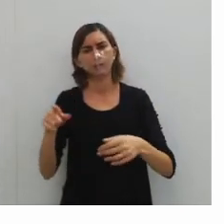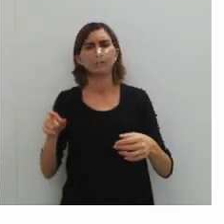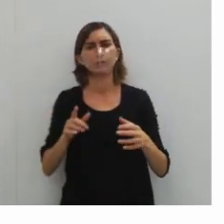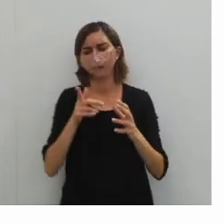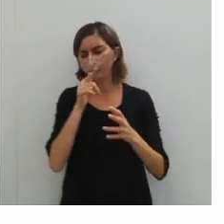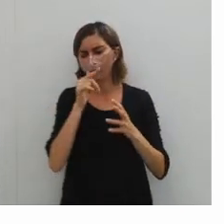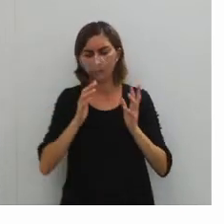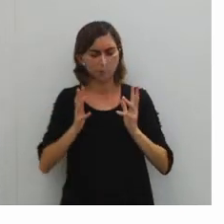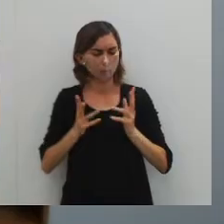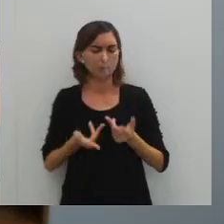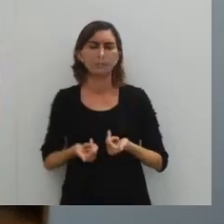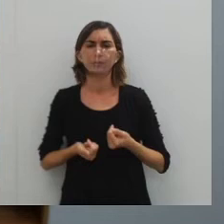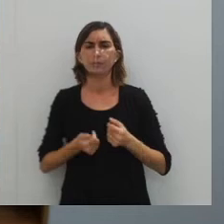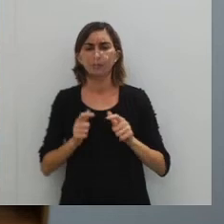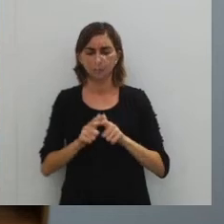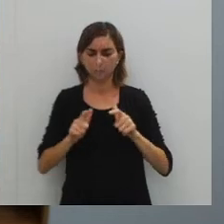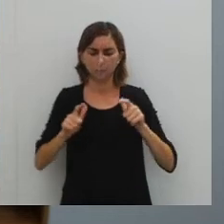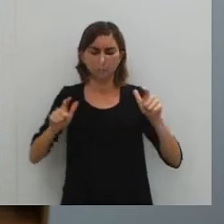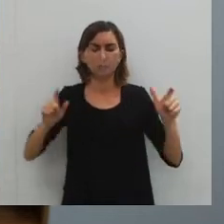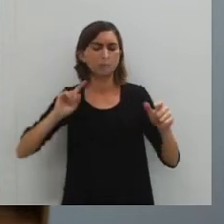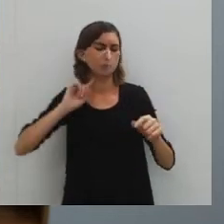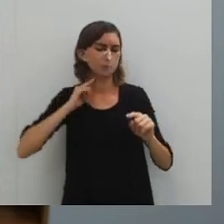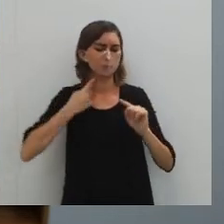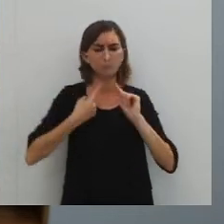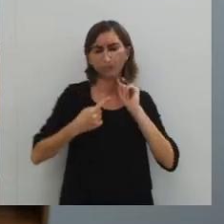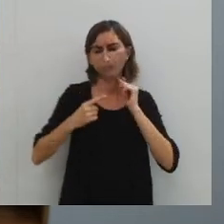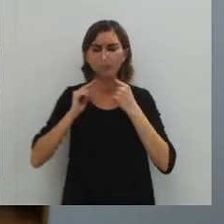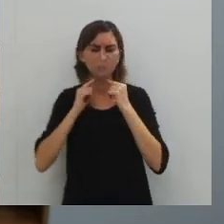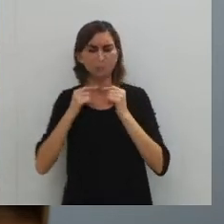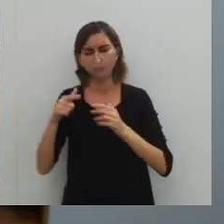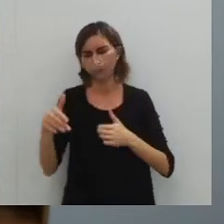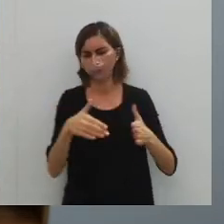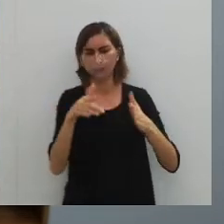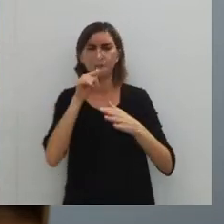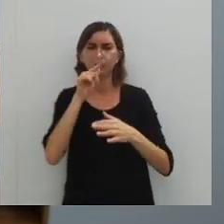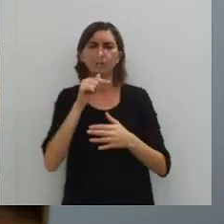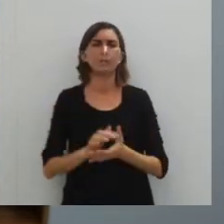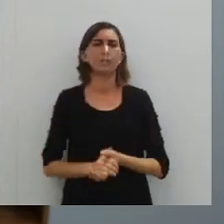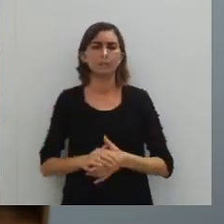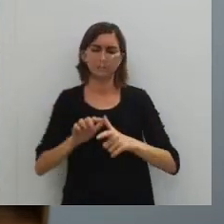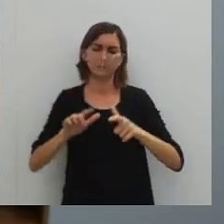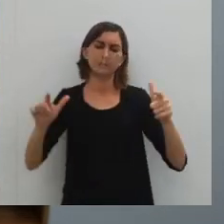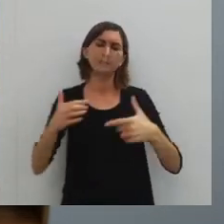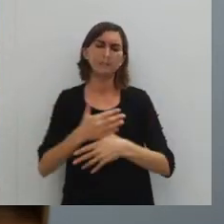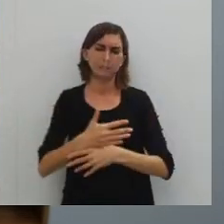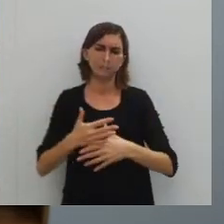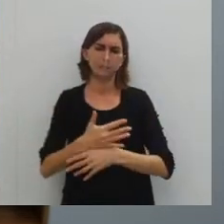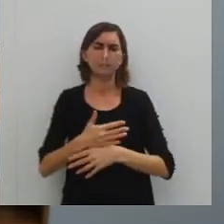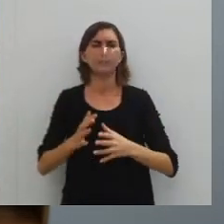limpa. Então, a gente está cada vez mais poluindo as nossas águas, principalmente nas grandes cidades.